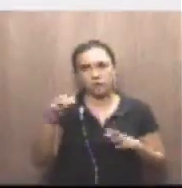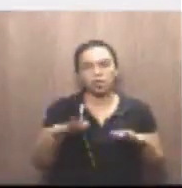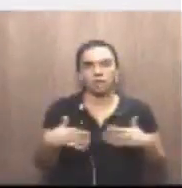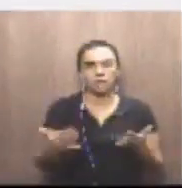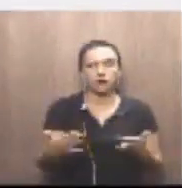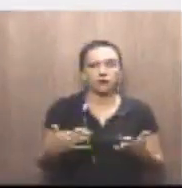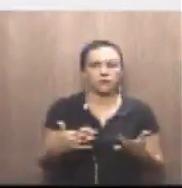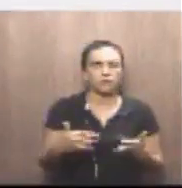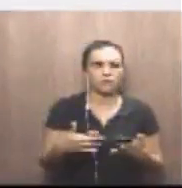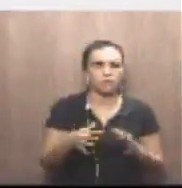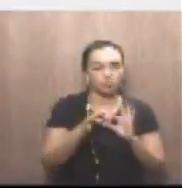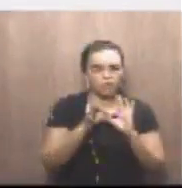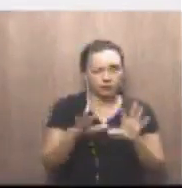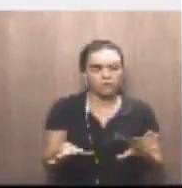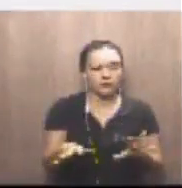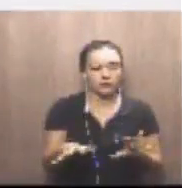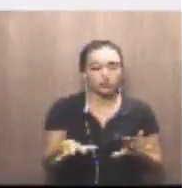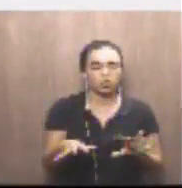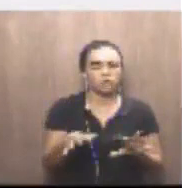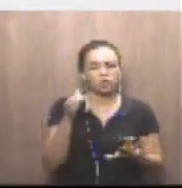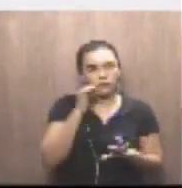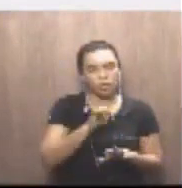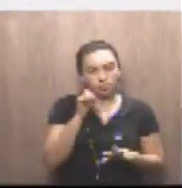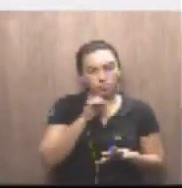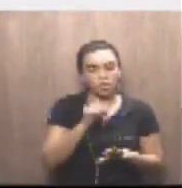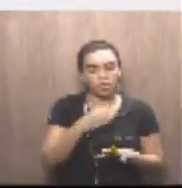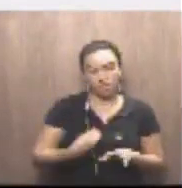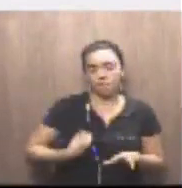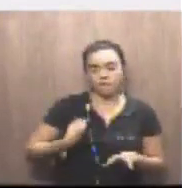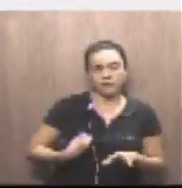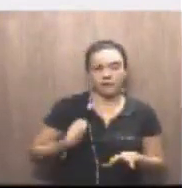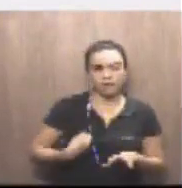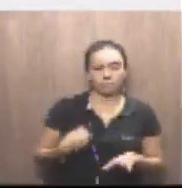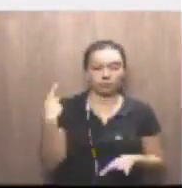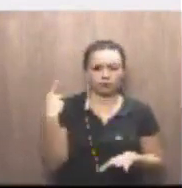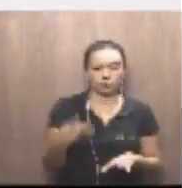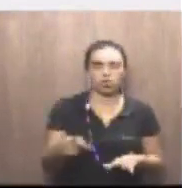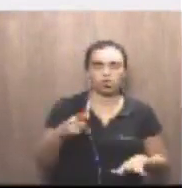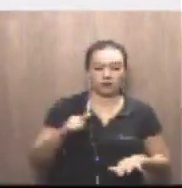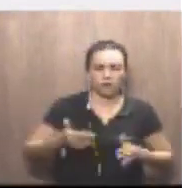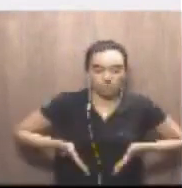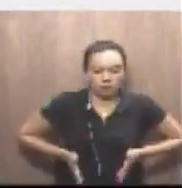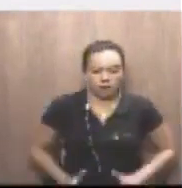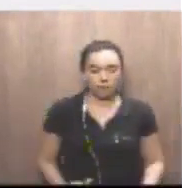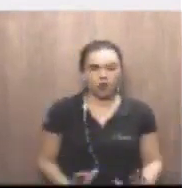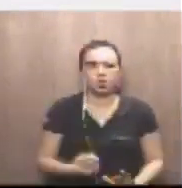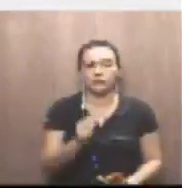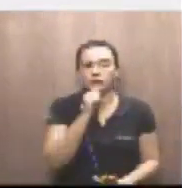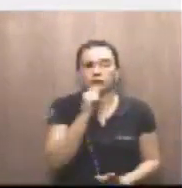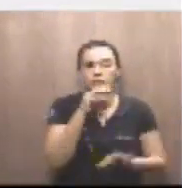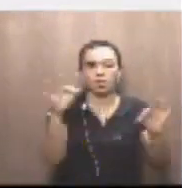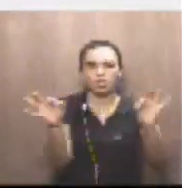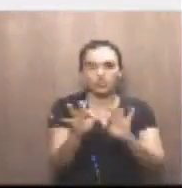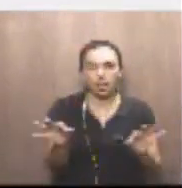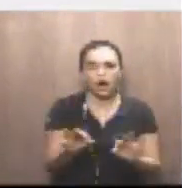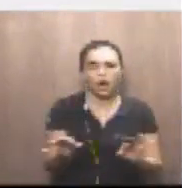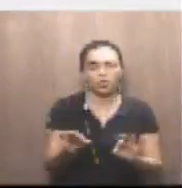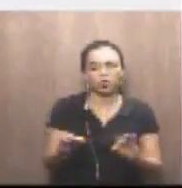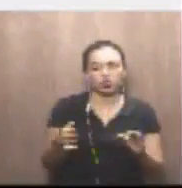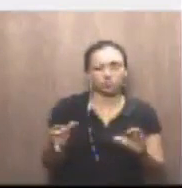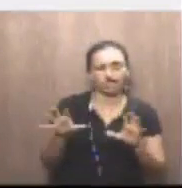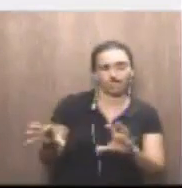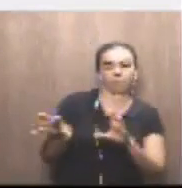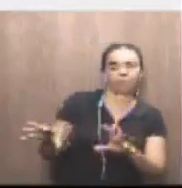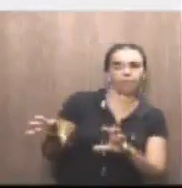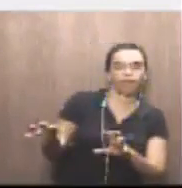quando se permite que essa mulher vivencie o seu trabalho de parto sem nenhuma